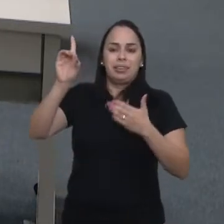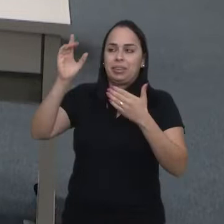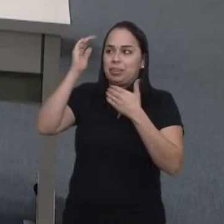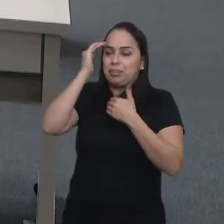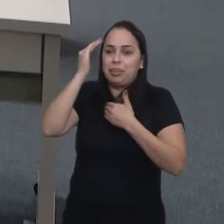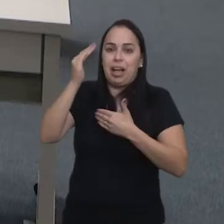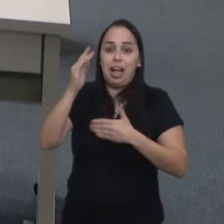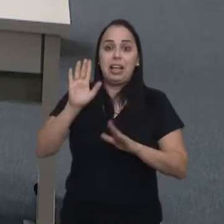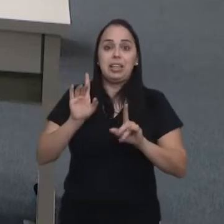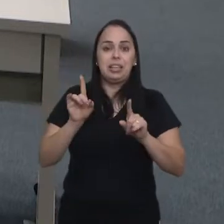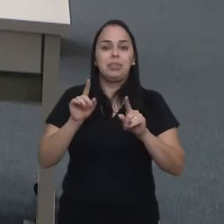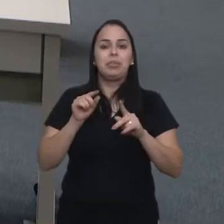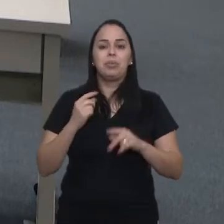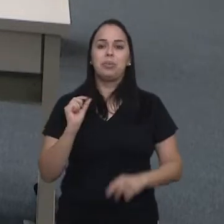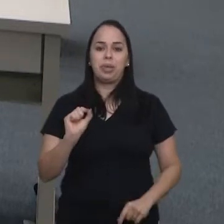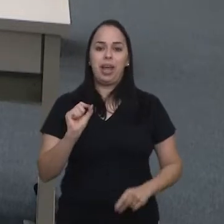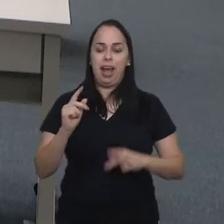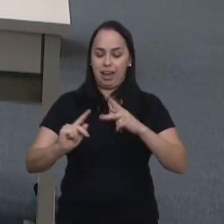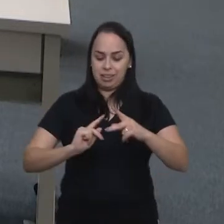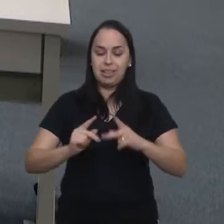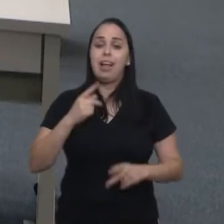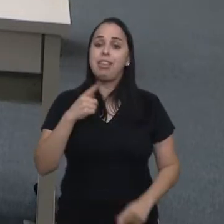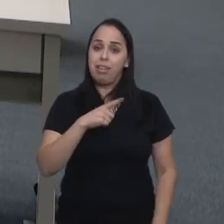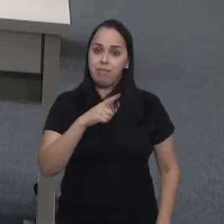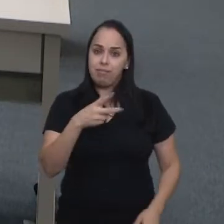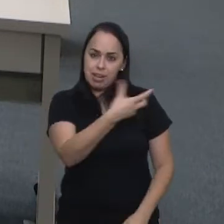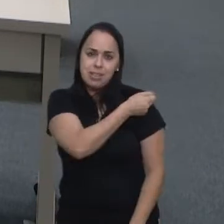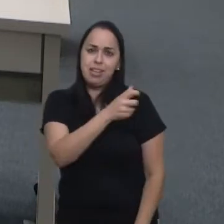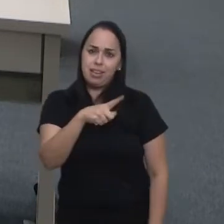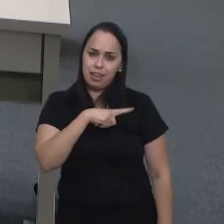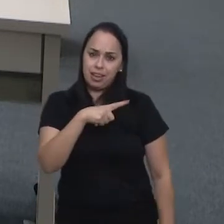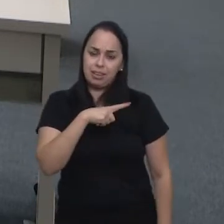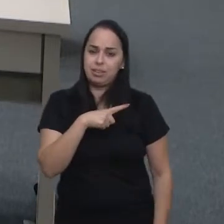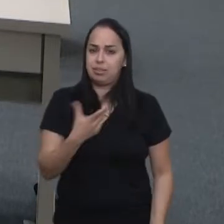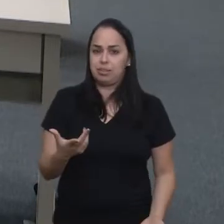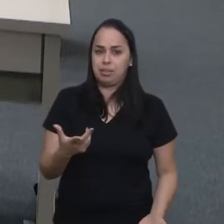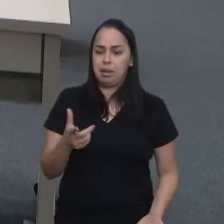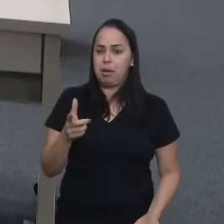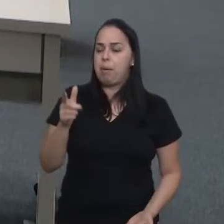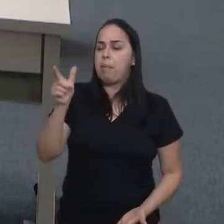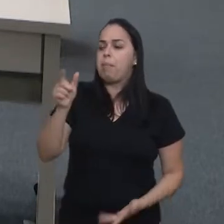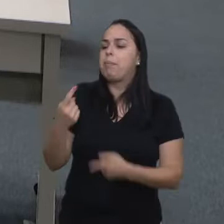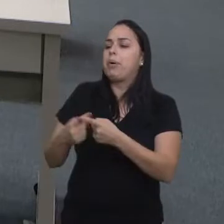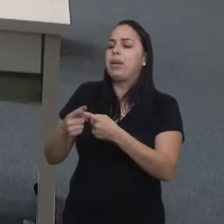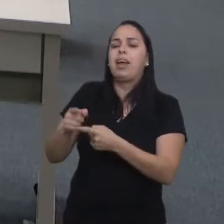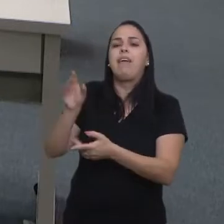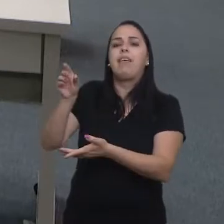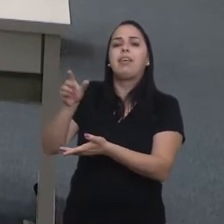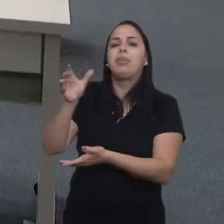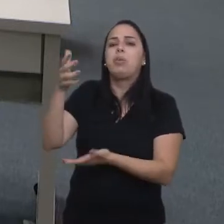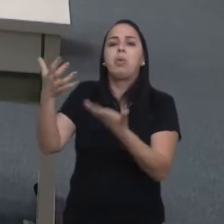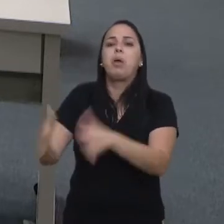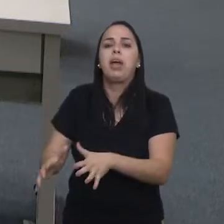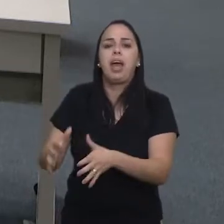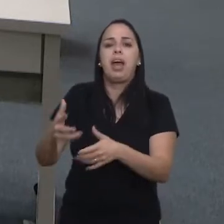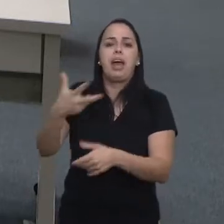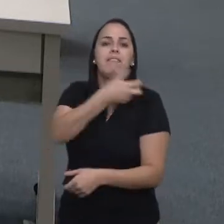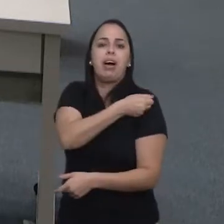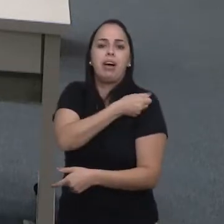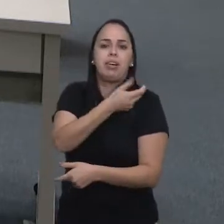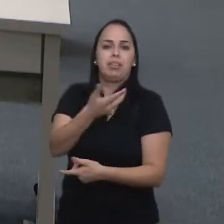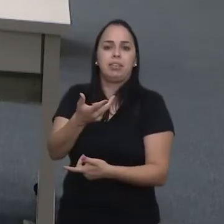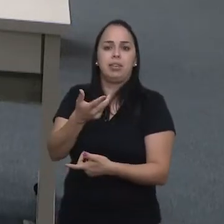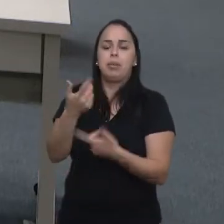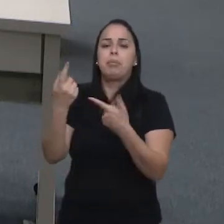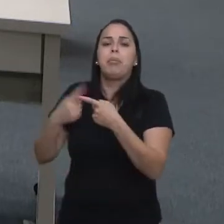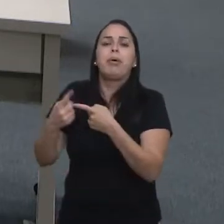graças a Deus, na nossa cidade, nós temos essa vacina. Então, não existe o porquê a pessoa não tomar a primeira dose,